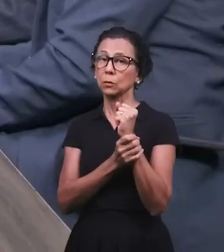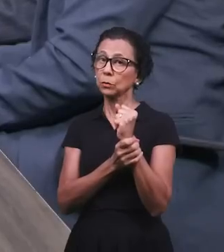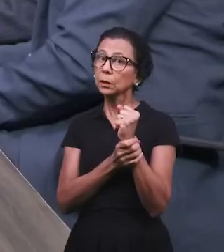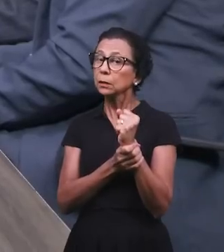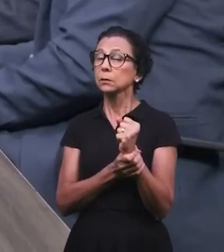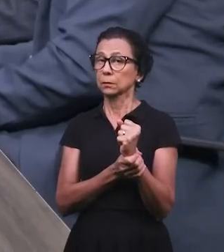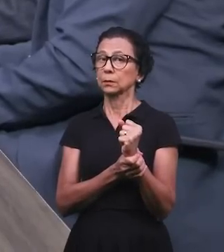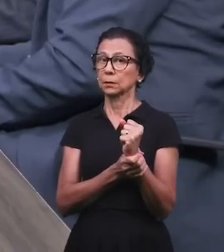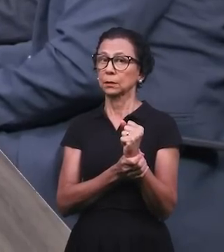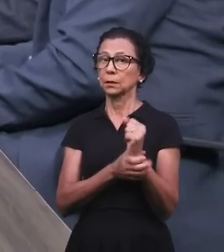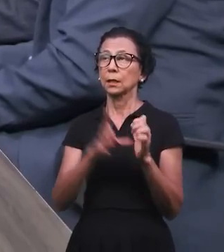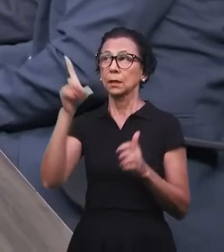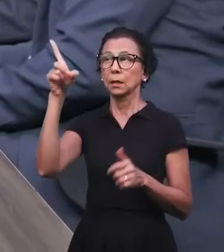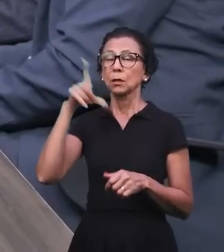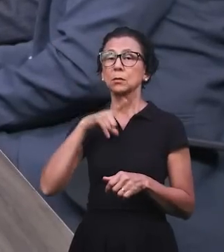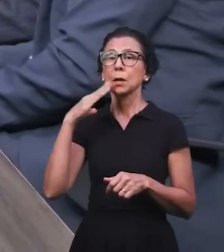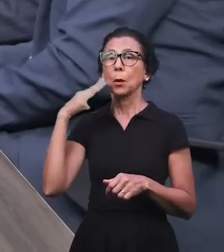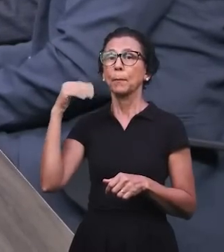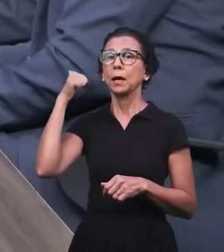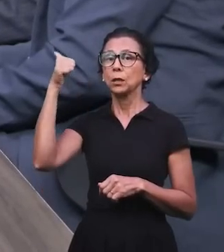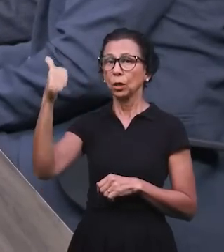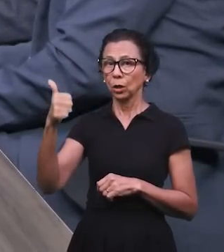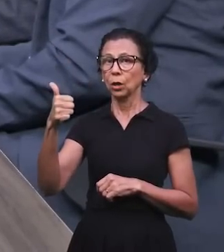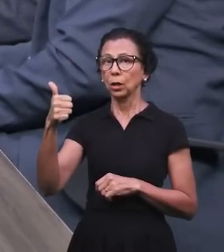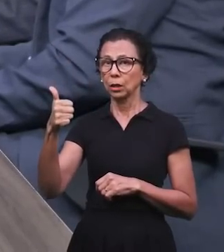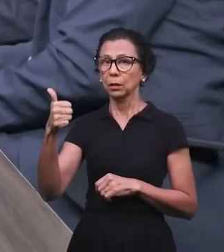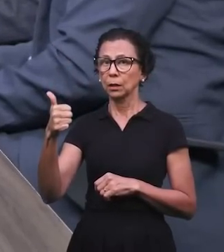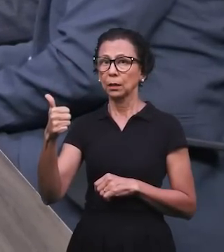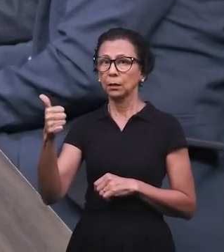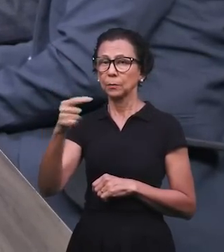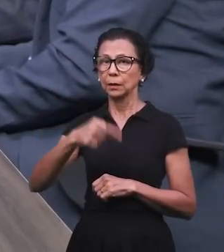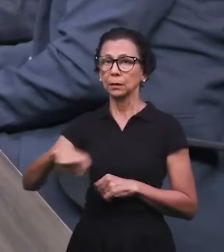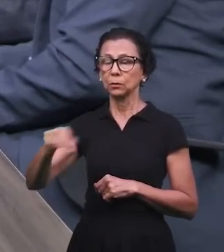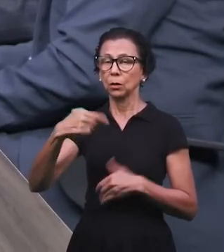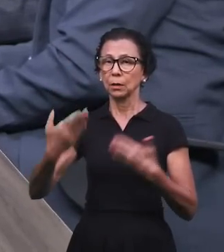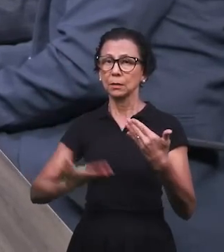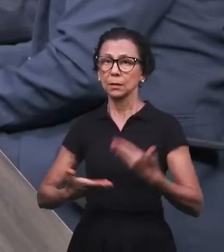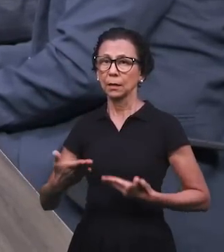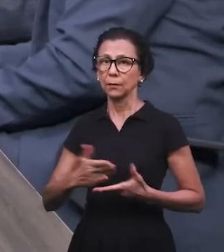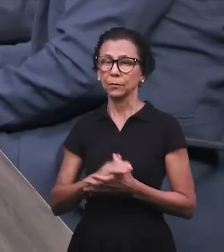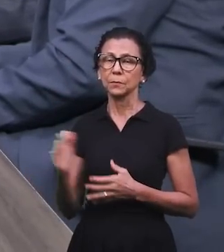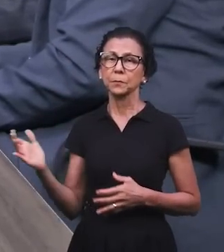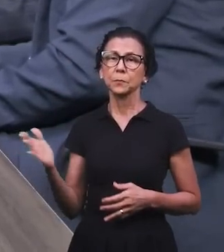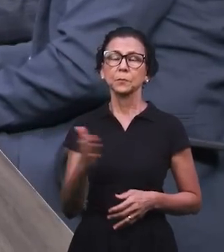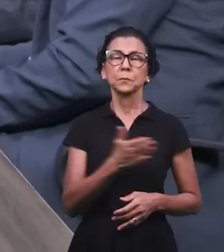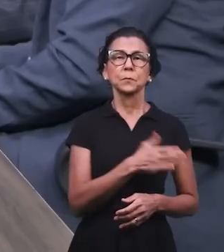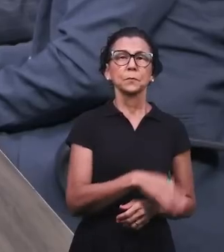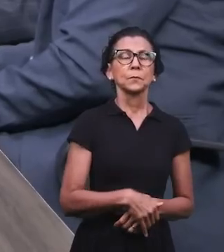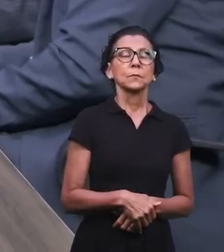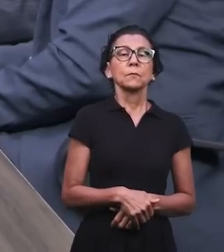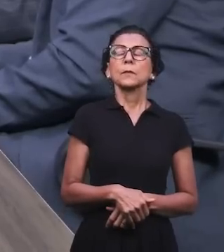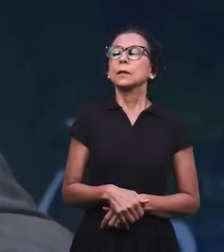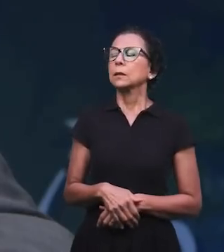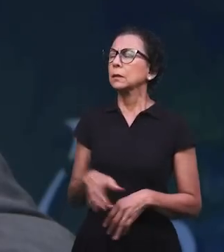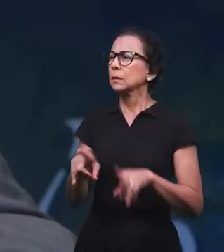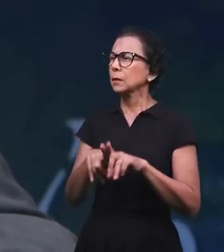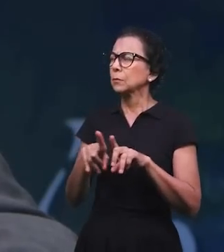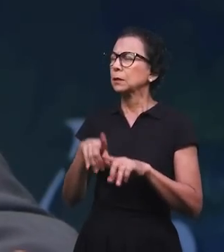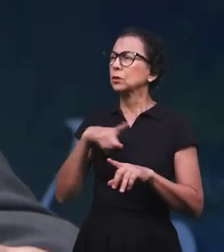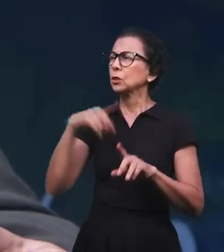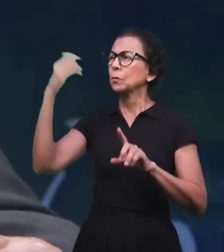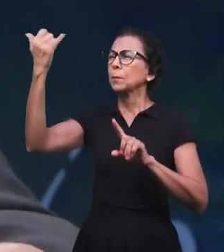Ali havia uma profecia sobre a vida de Salomão, não é isso? Sim. E Adonias, ele ignorou essa profecia, tentando fazer